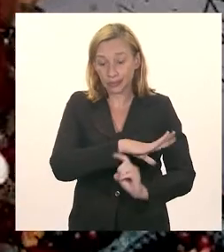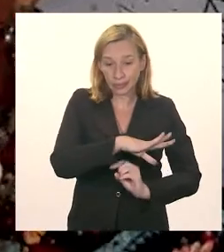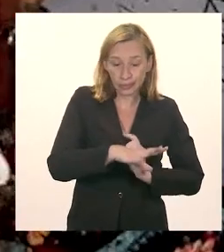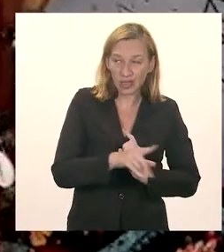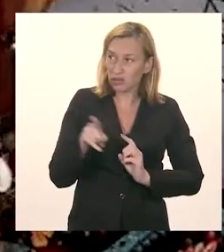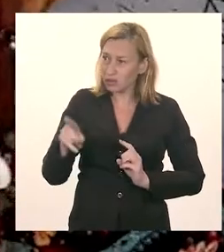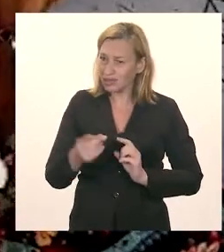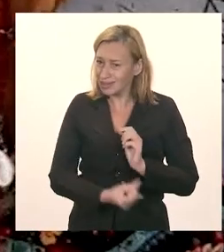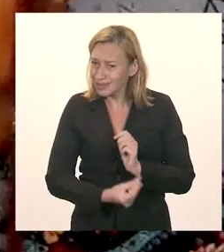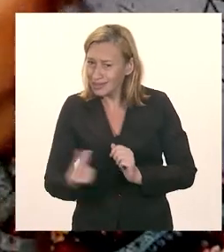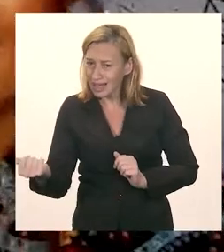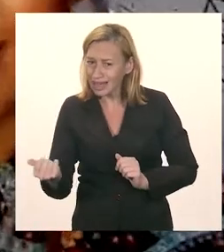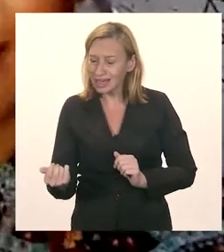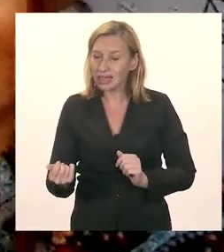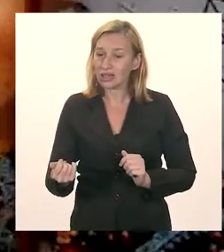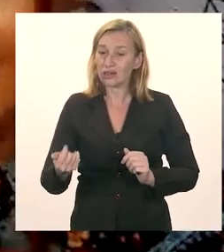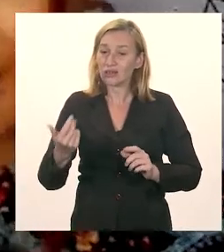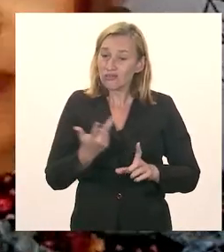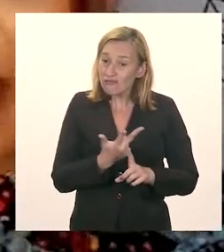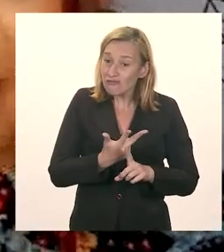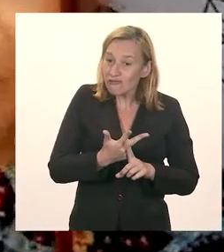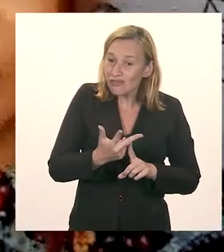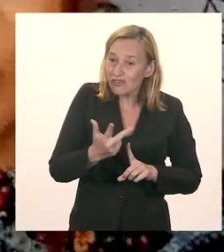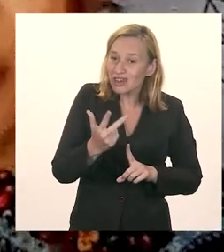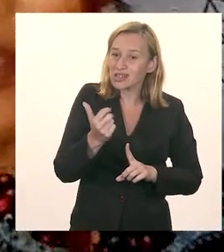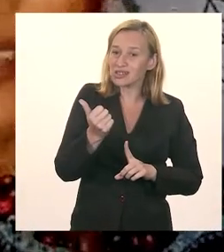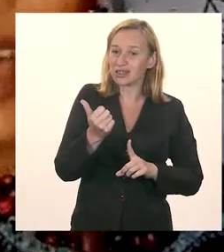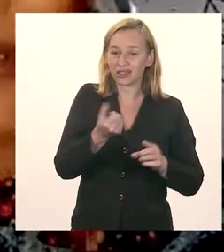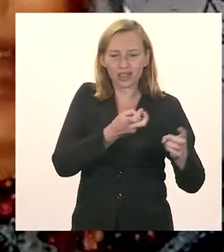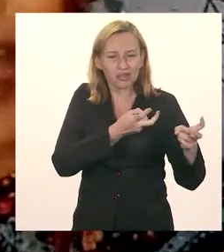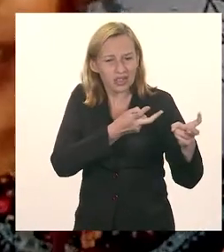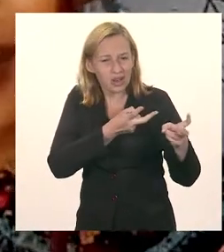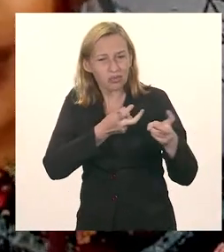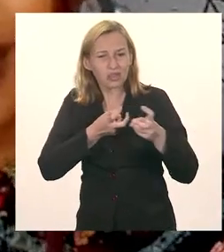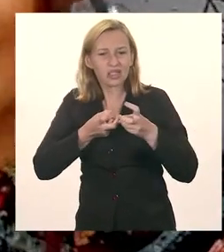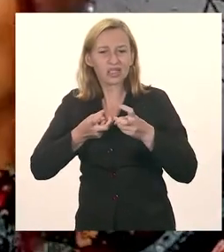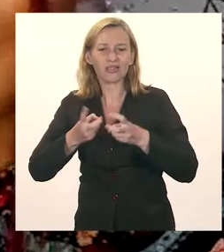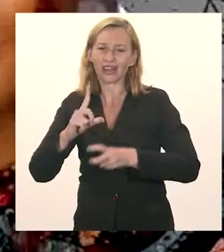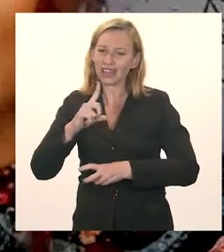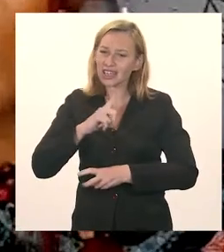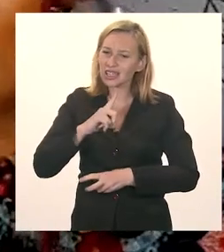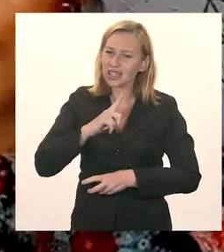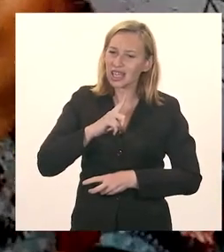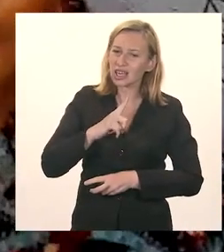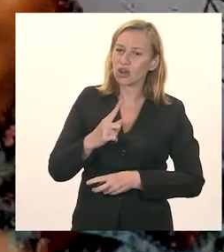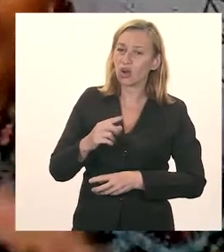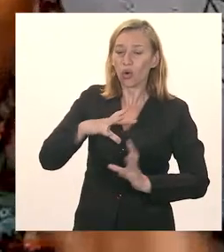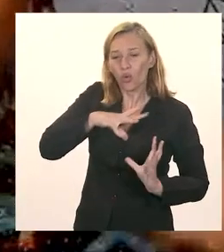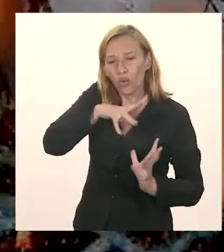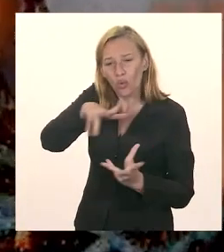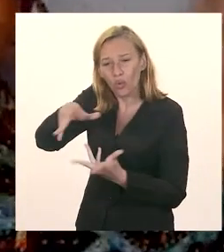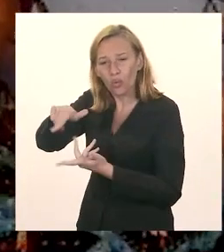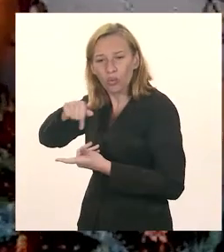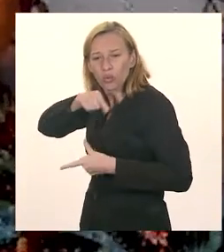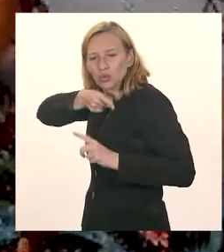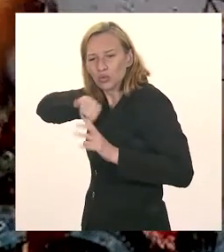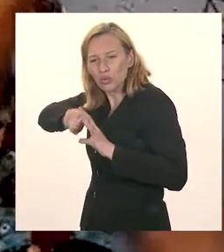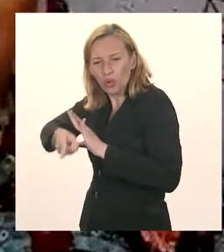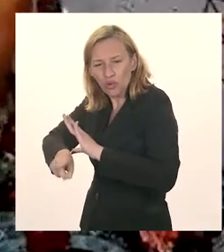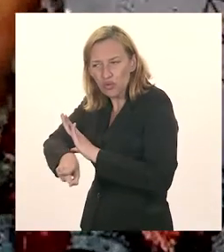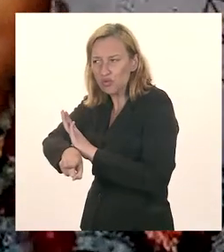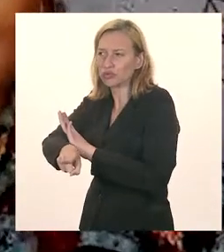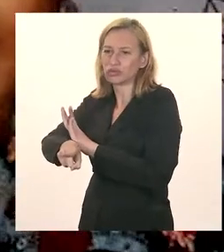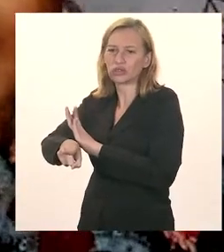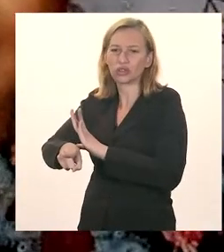você sair desse meio, você observar que existe um mundo muito além